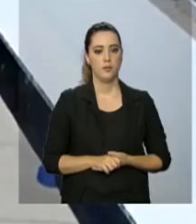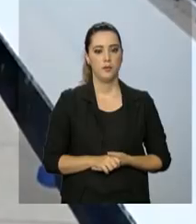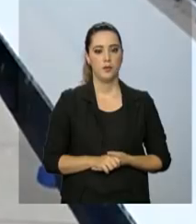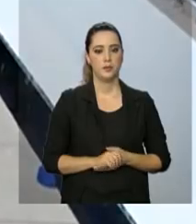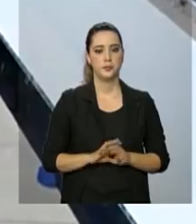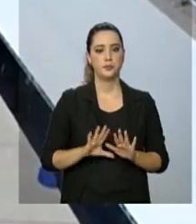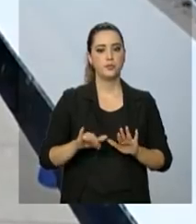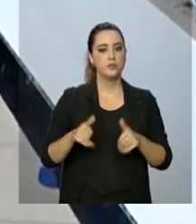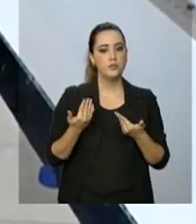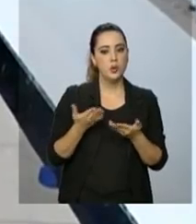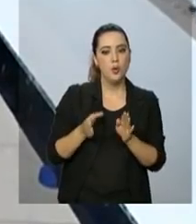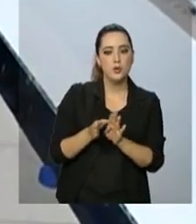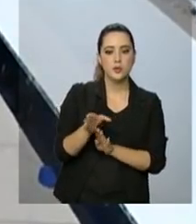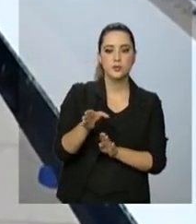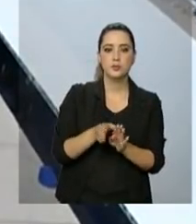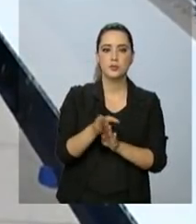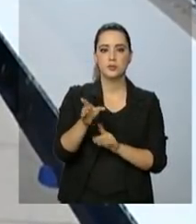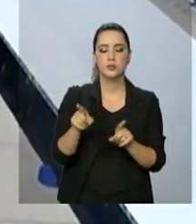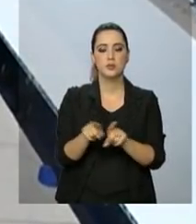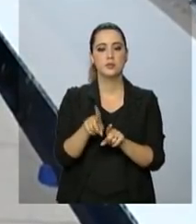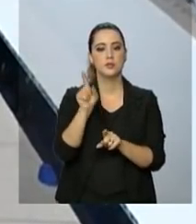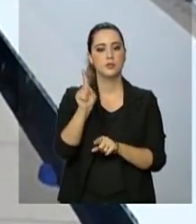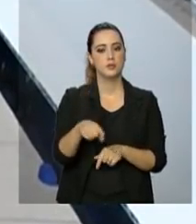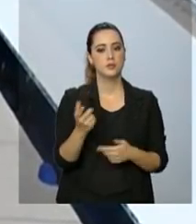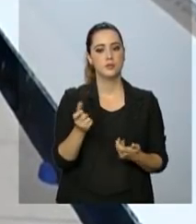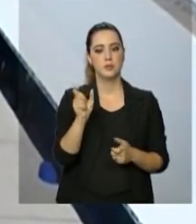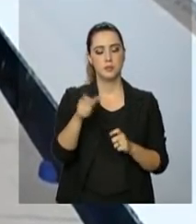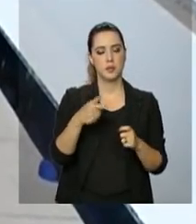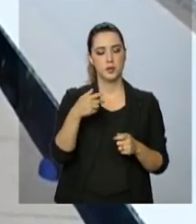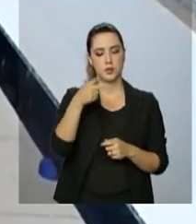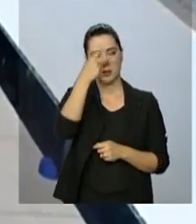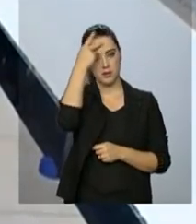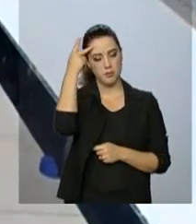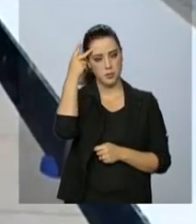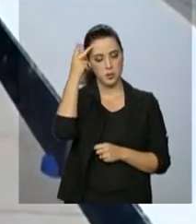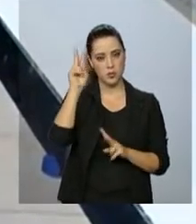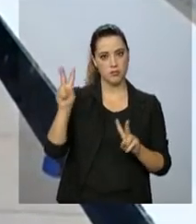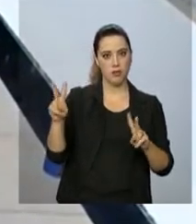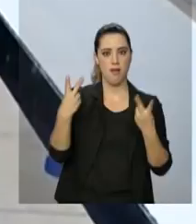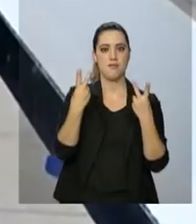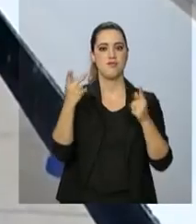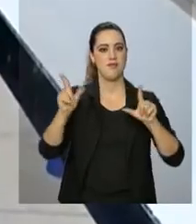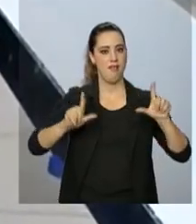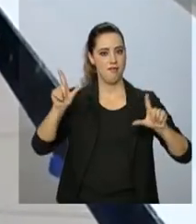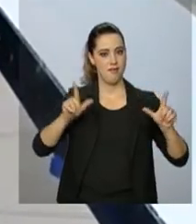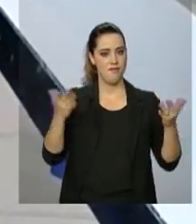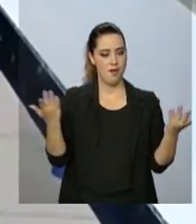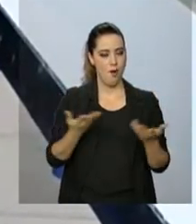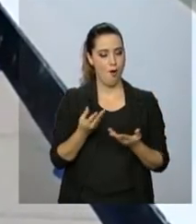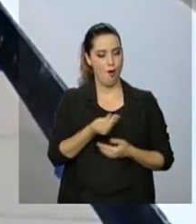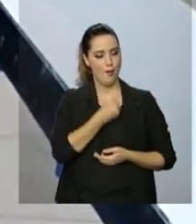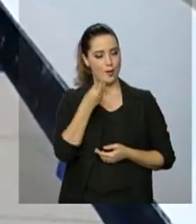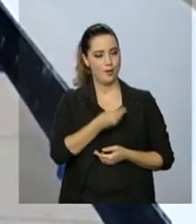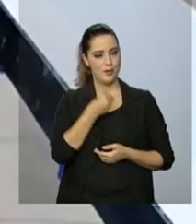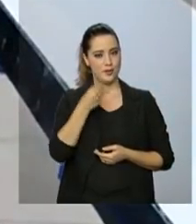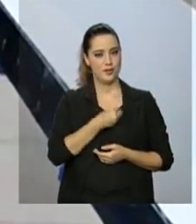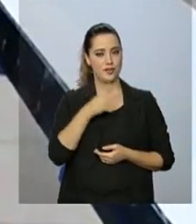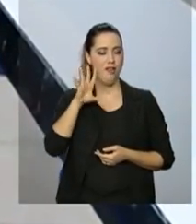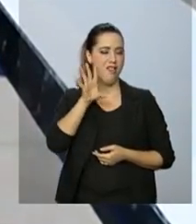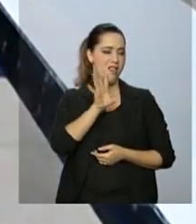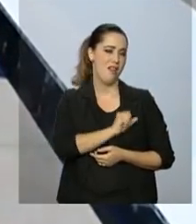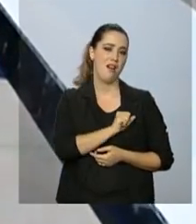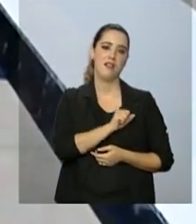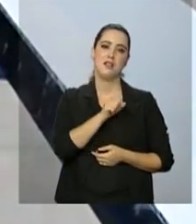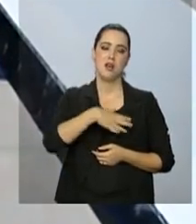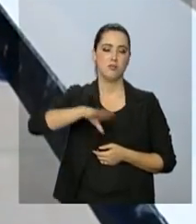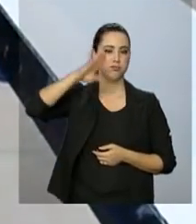Qual é a sua dica, comandante Anderson, para quem está assistindo nesse momento essa transmissão e tem a paixão